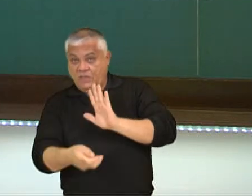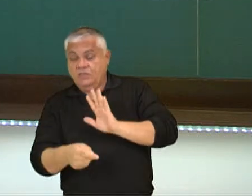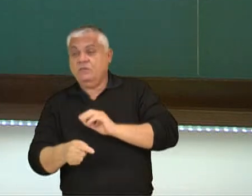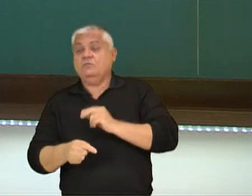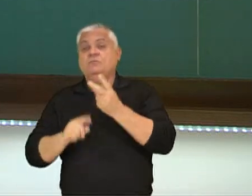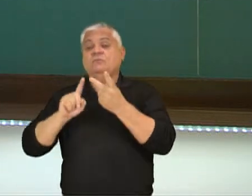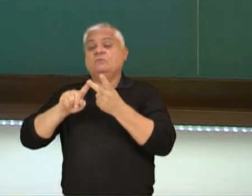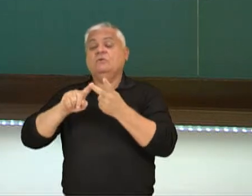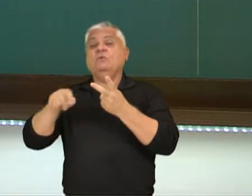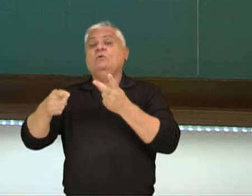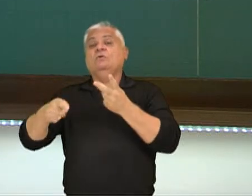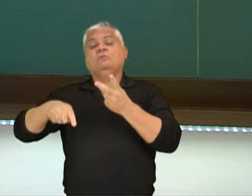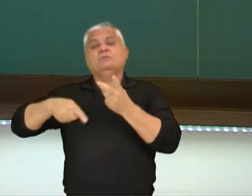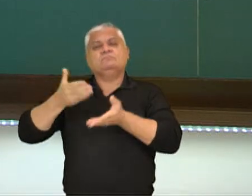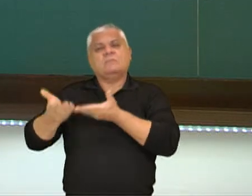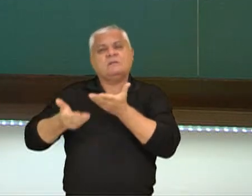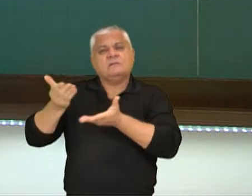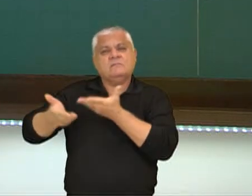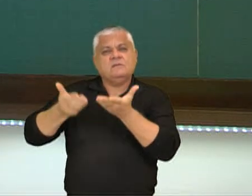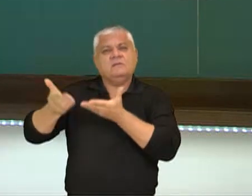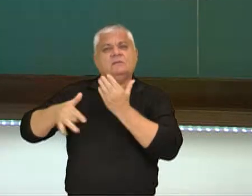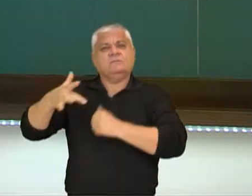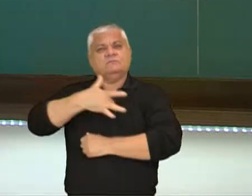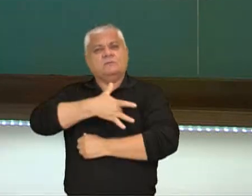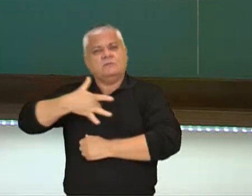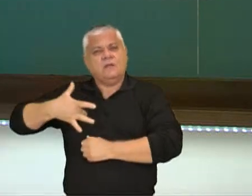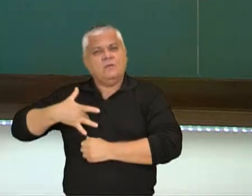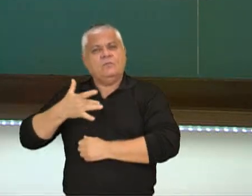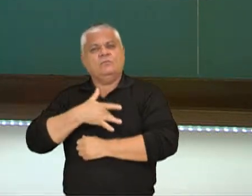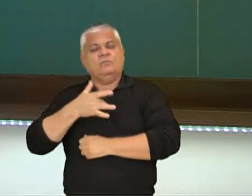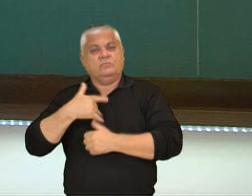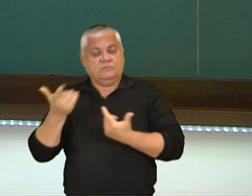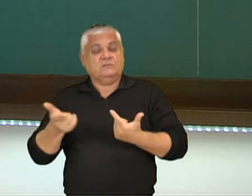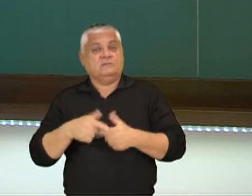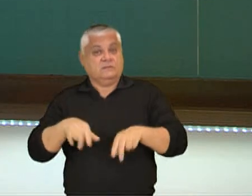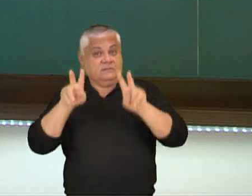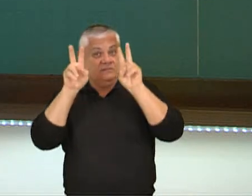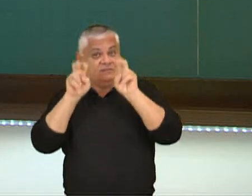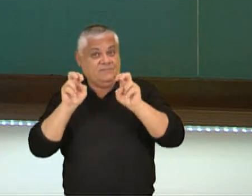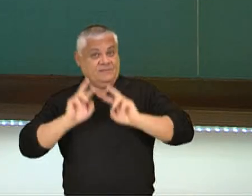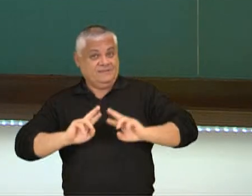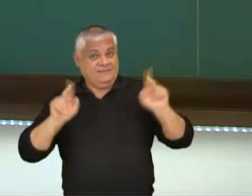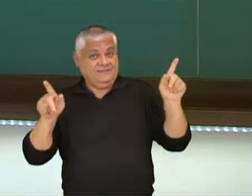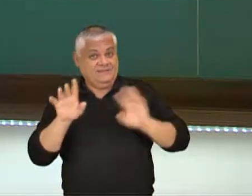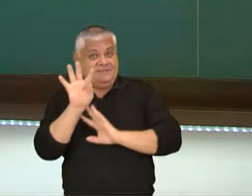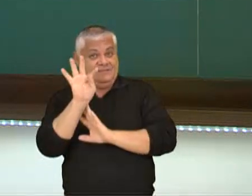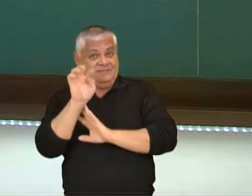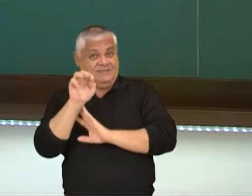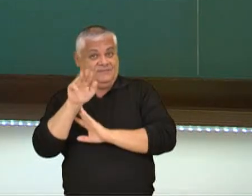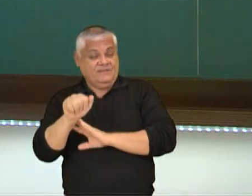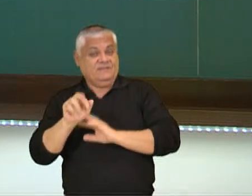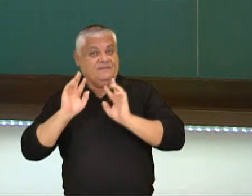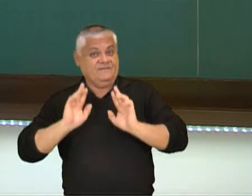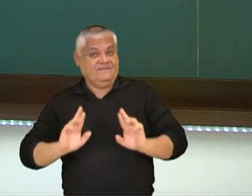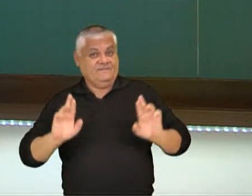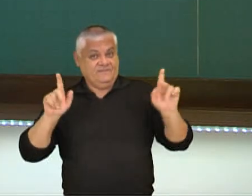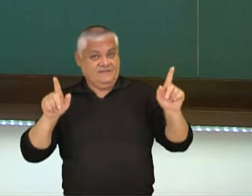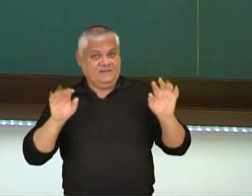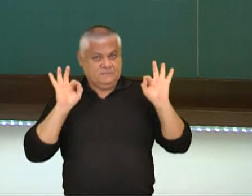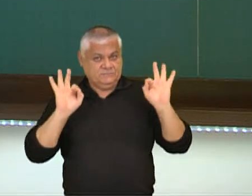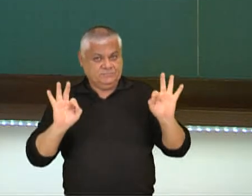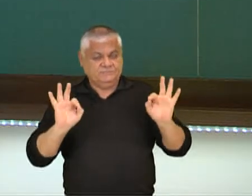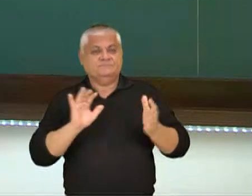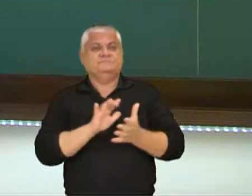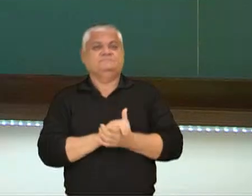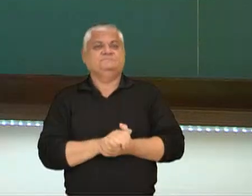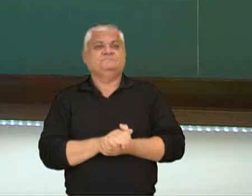né, na cozinha, o outro está falando deles, do uso deles na reabilitação física e mental